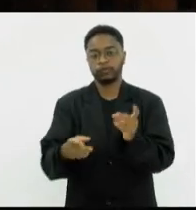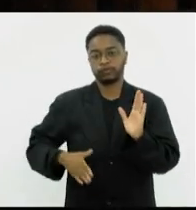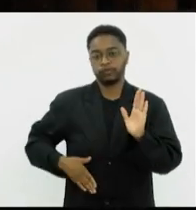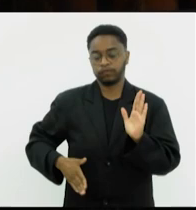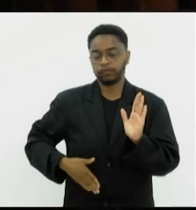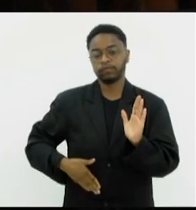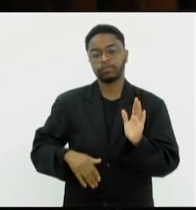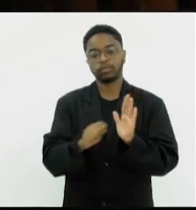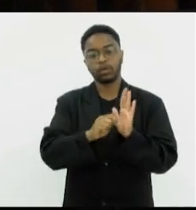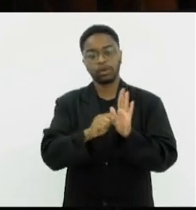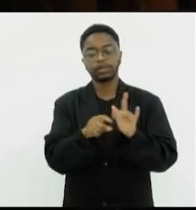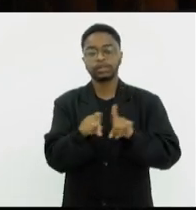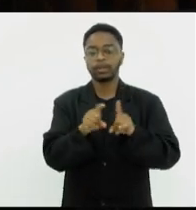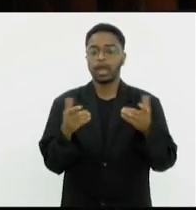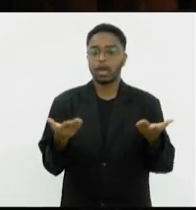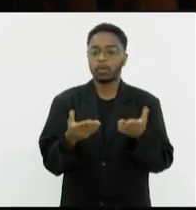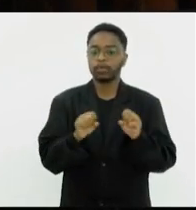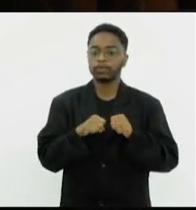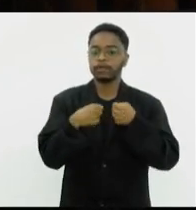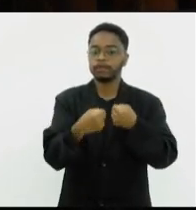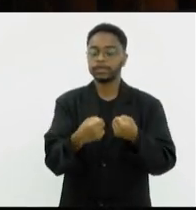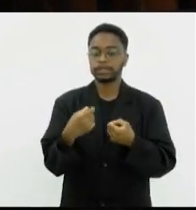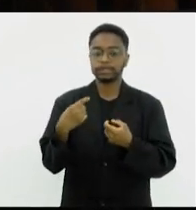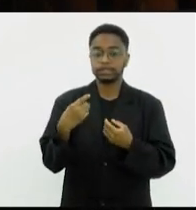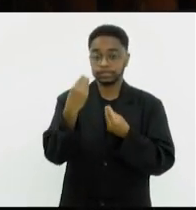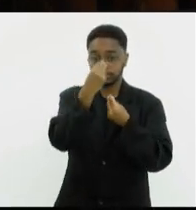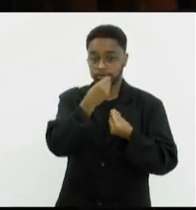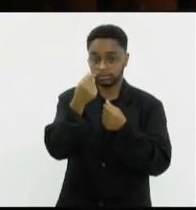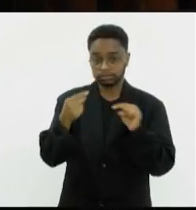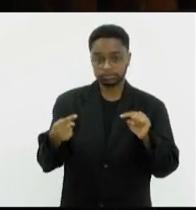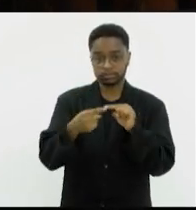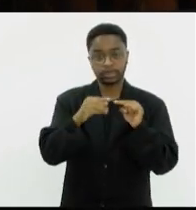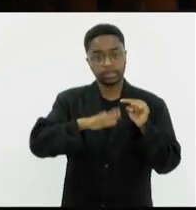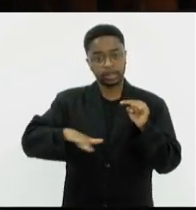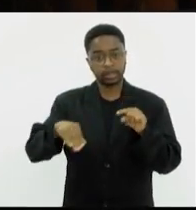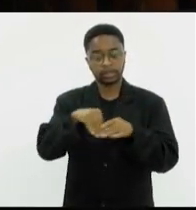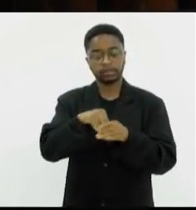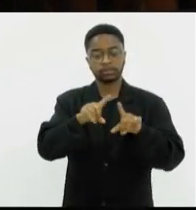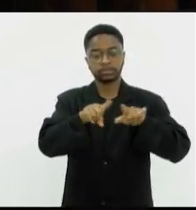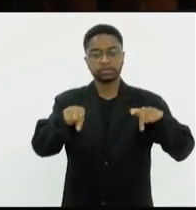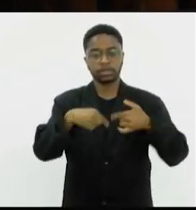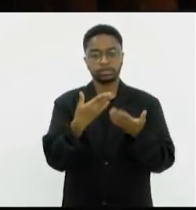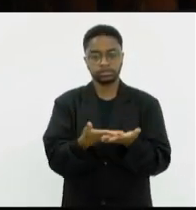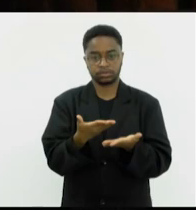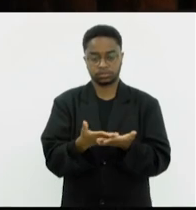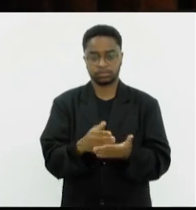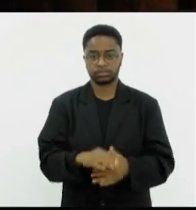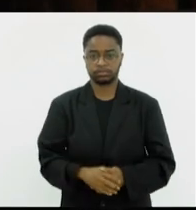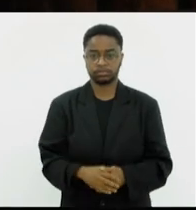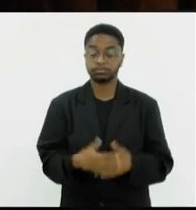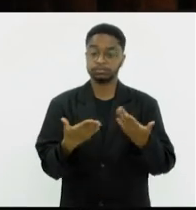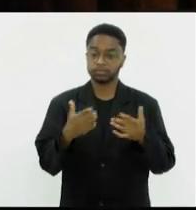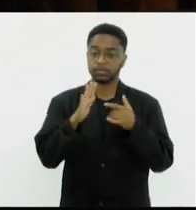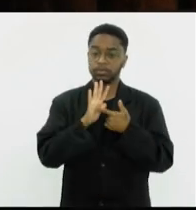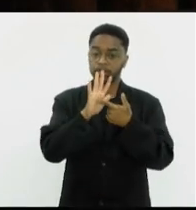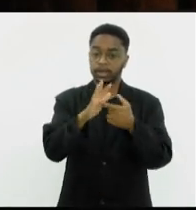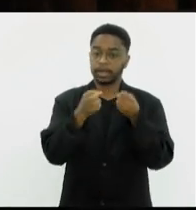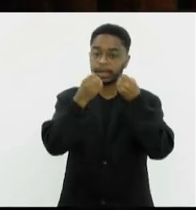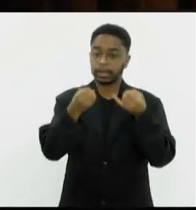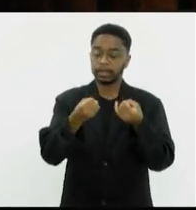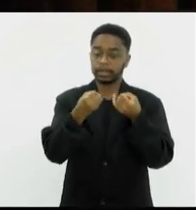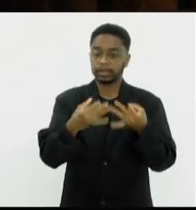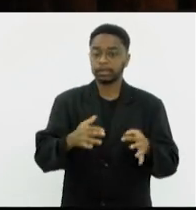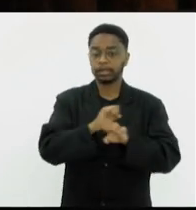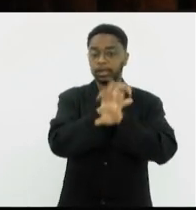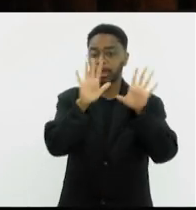nome, defende sexualização das crianças dentro de sala de aula. Que fique muito claro quem é quem e o